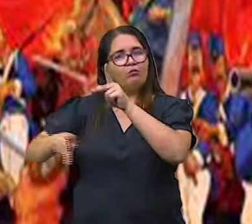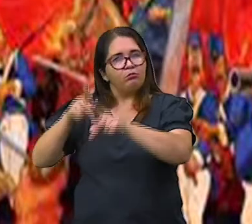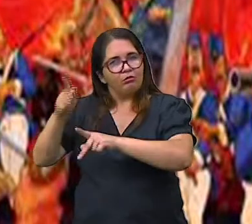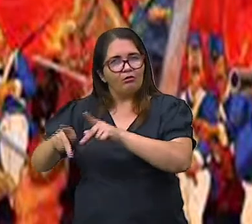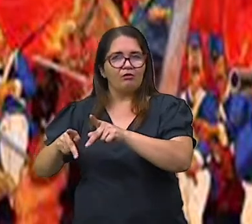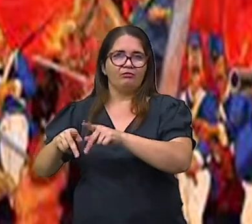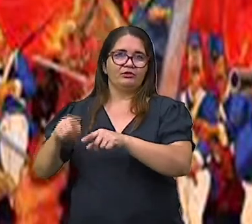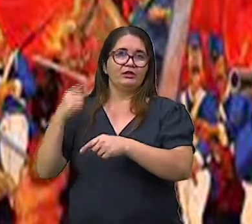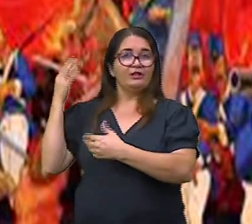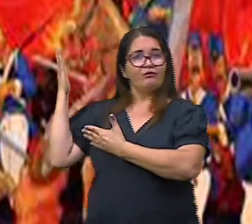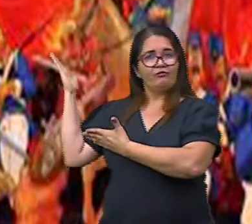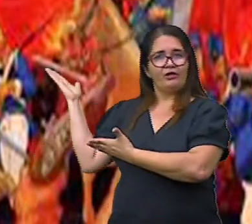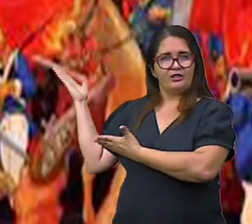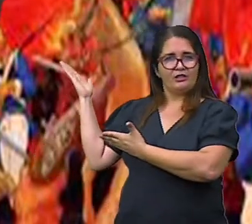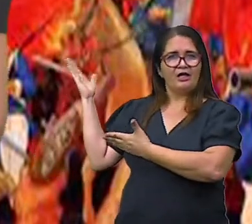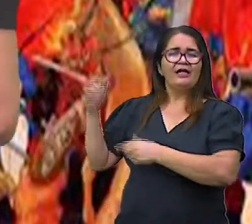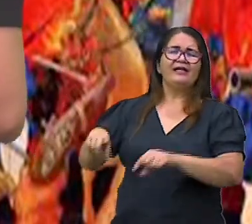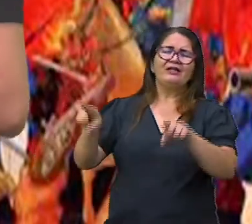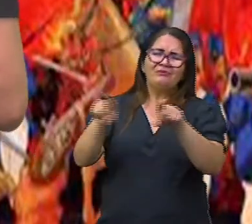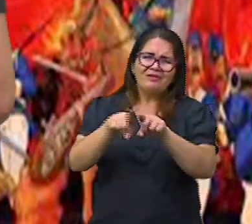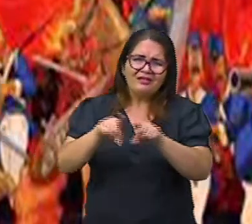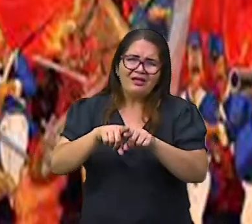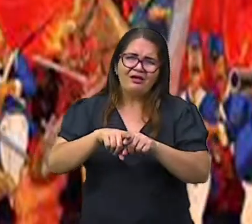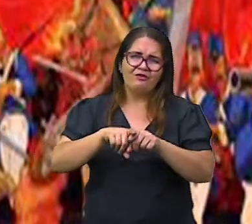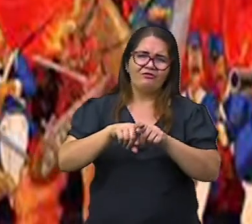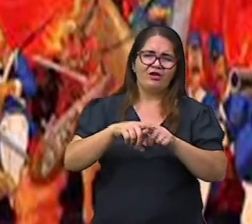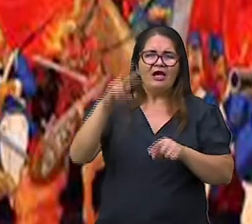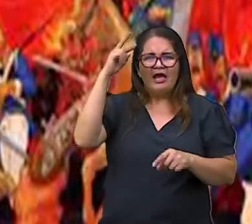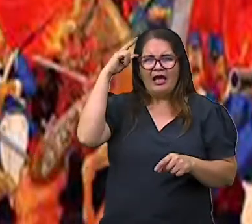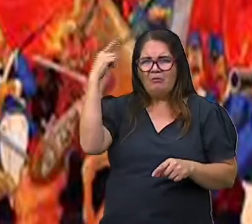aqui nas imagens, nós temos essas duas